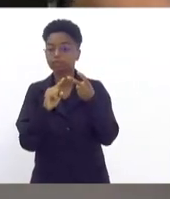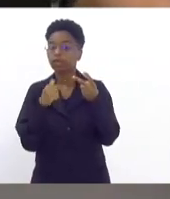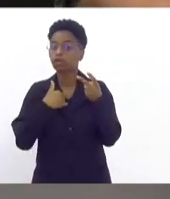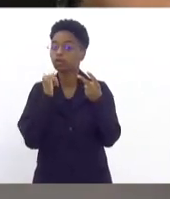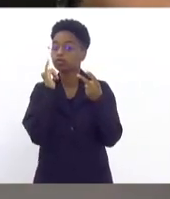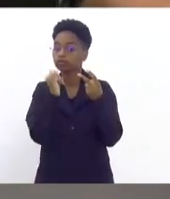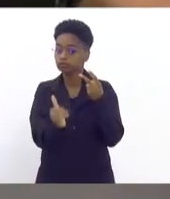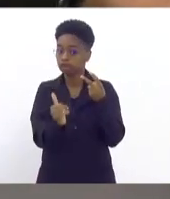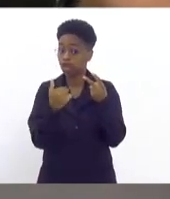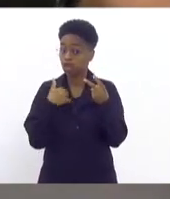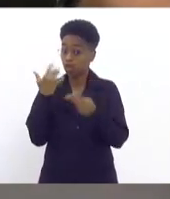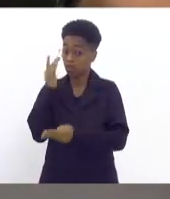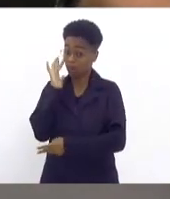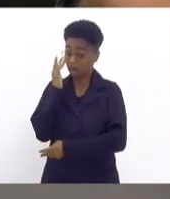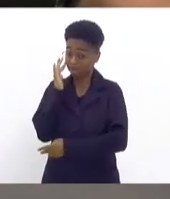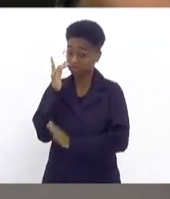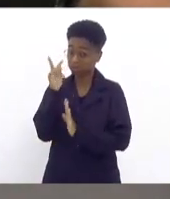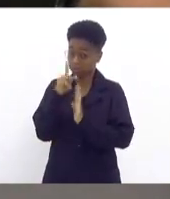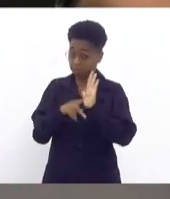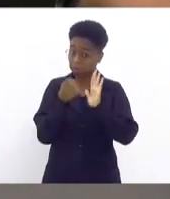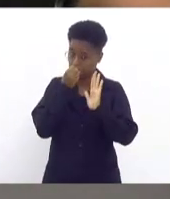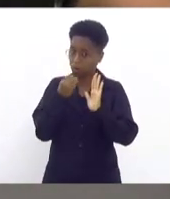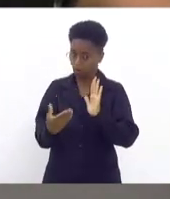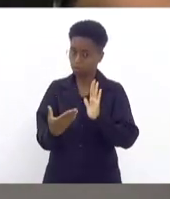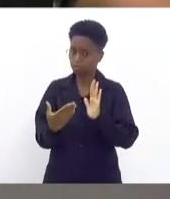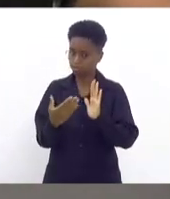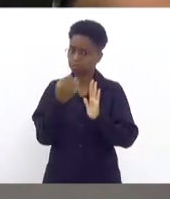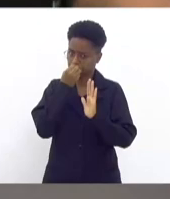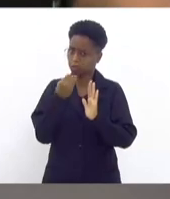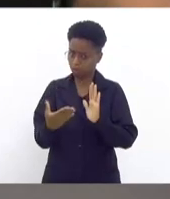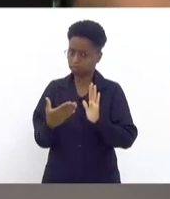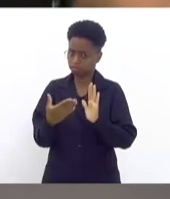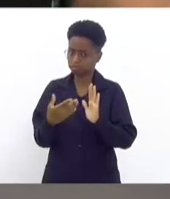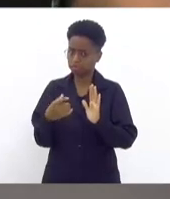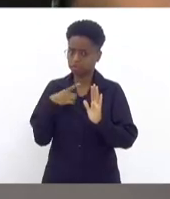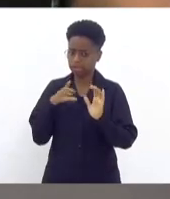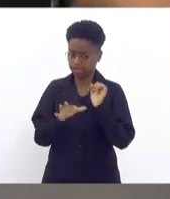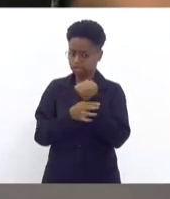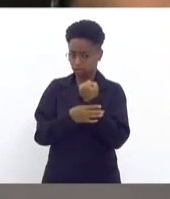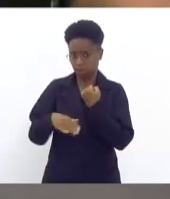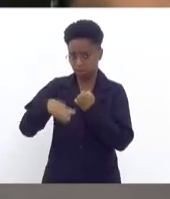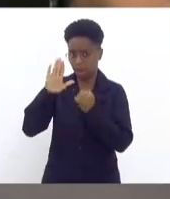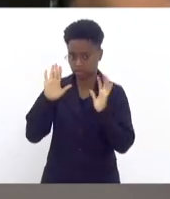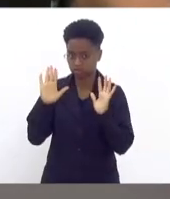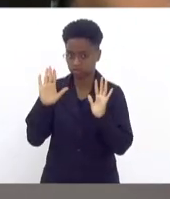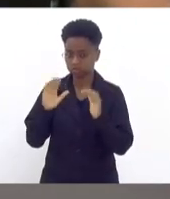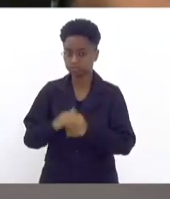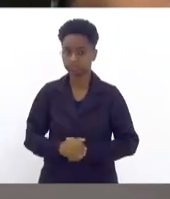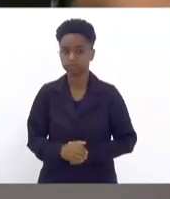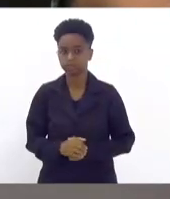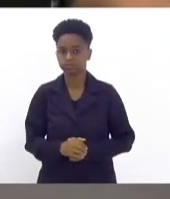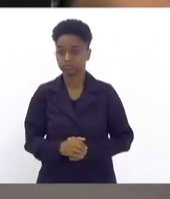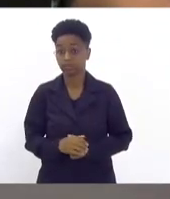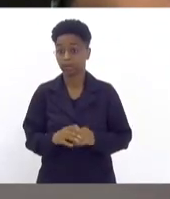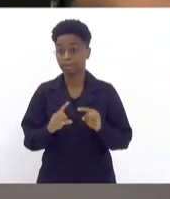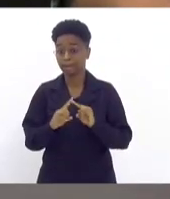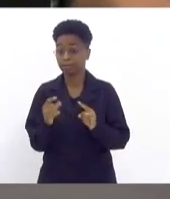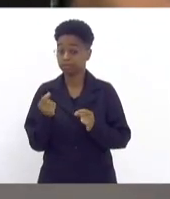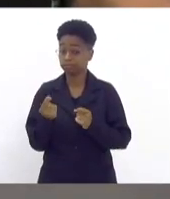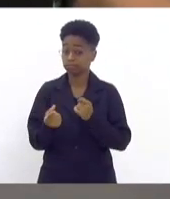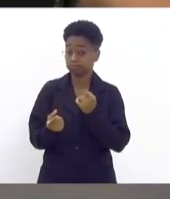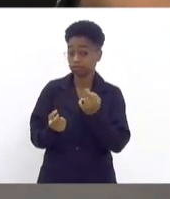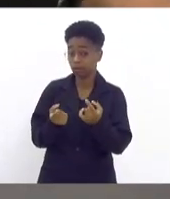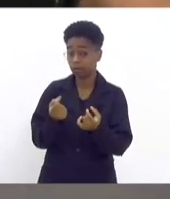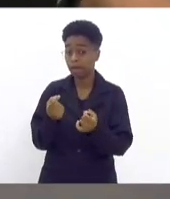seguinte, eu acho o projeto muito bom, aumenta a segurança, é muito bom. Eventualmente poderia ter